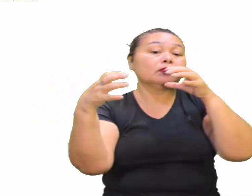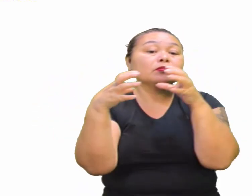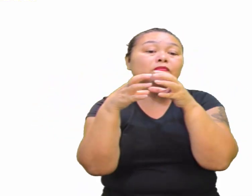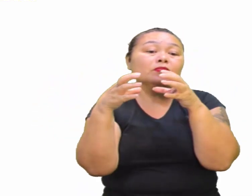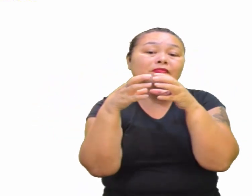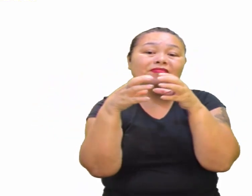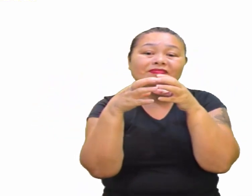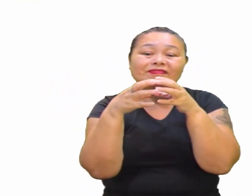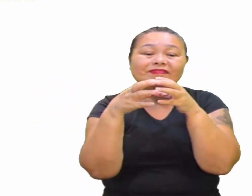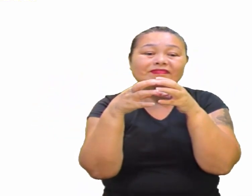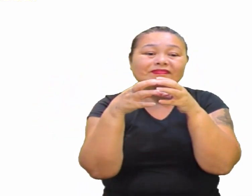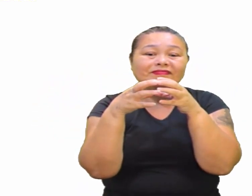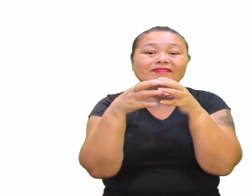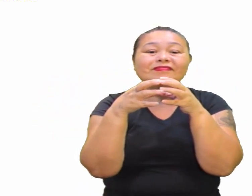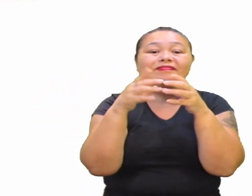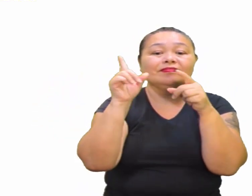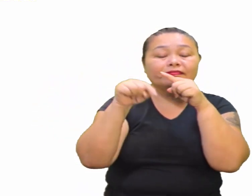grupo?